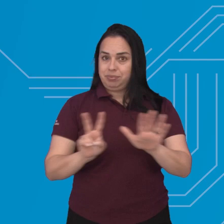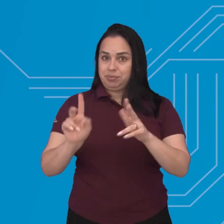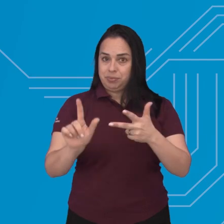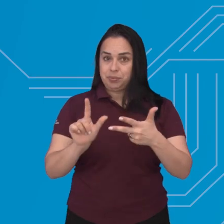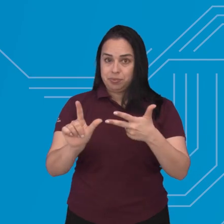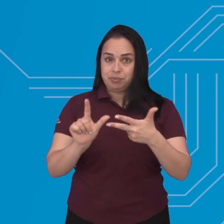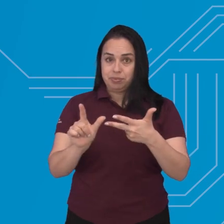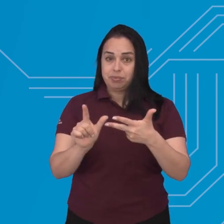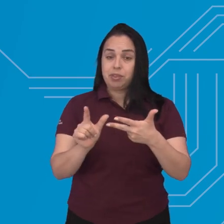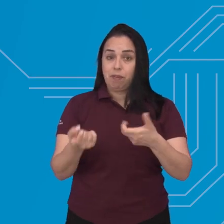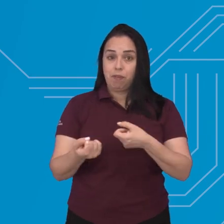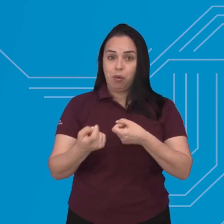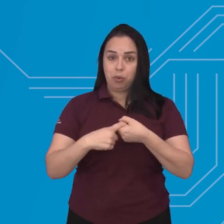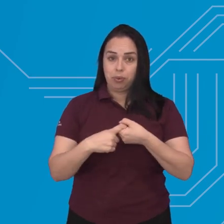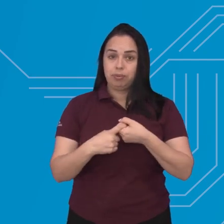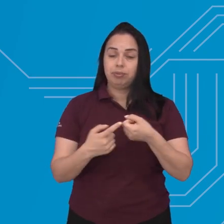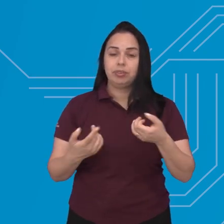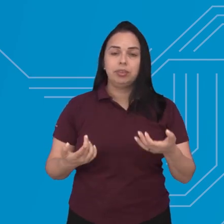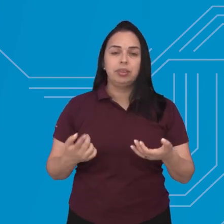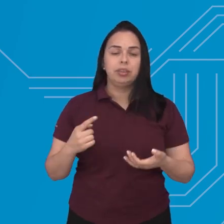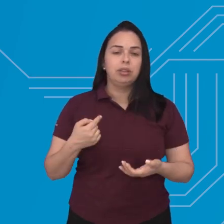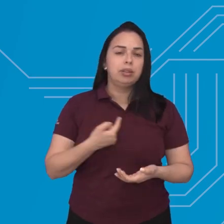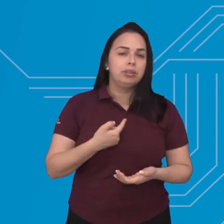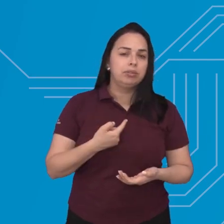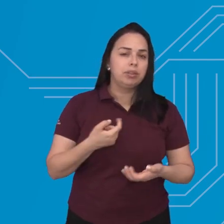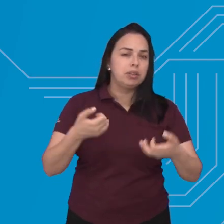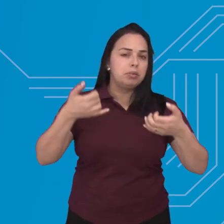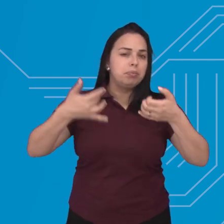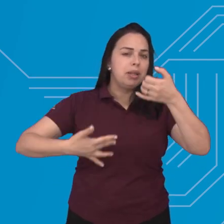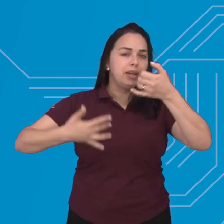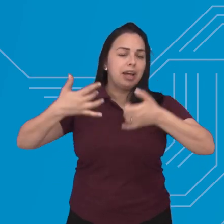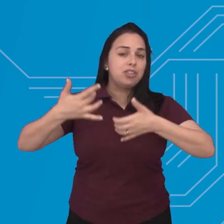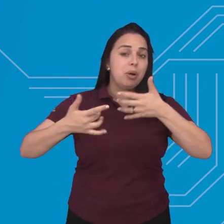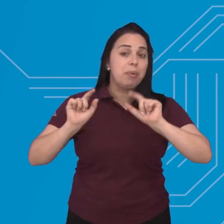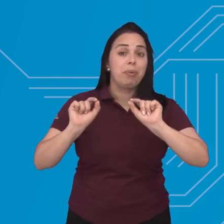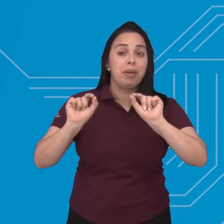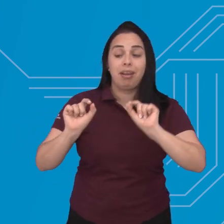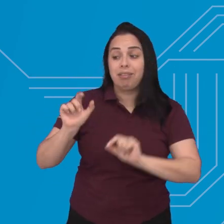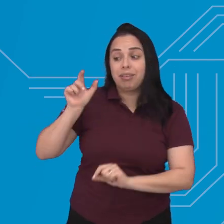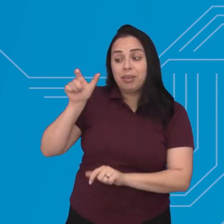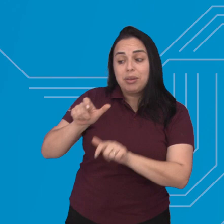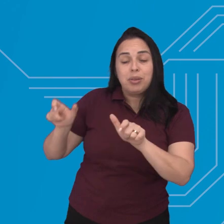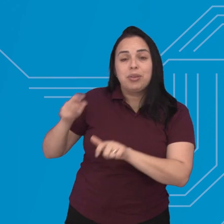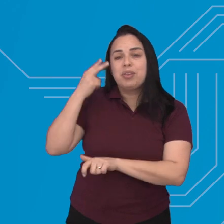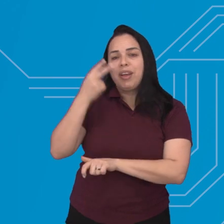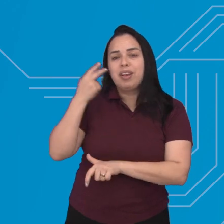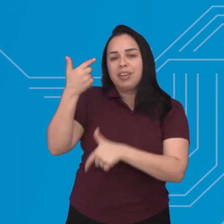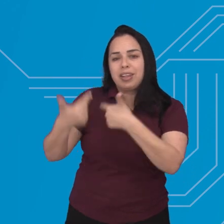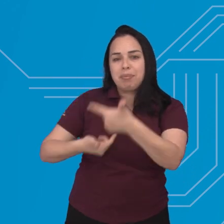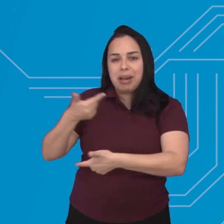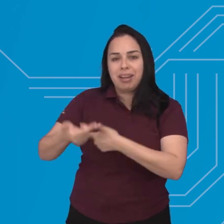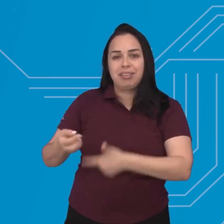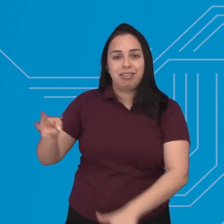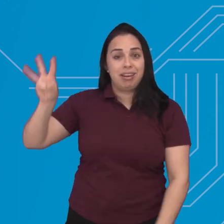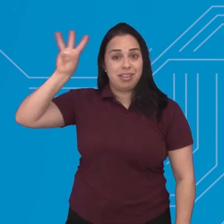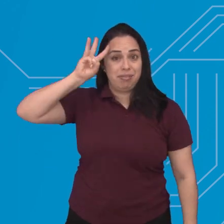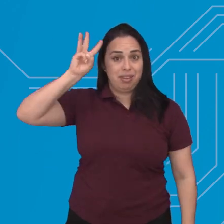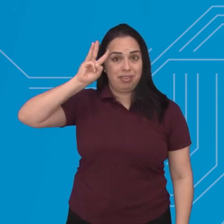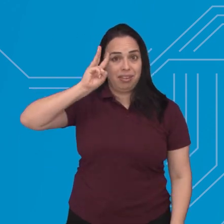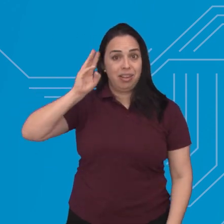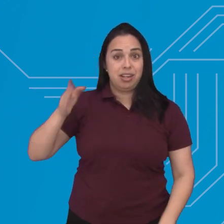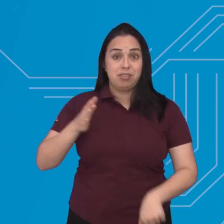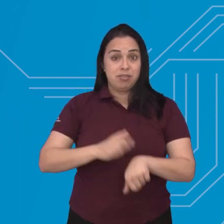O Semana Legislativa está de volta e a gente volta a falar sobre os trabalhos dos vereadores. Nesta terça-feira,